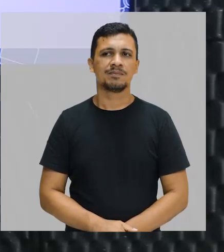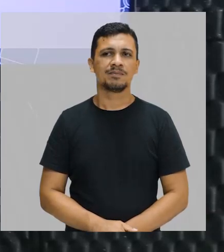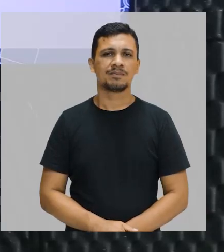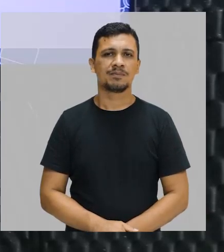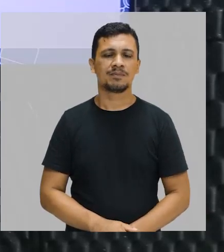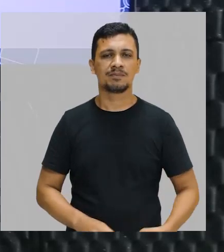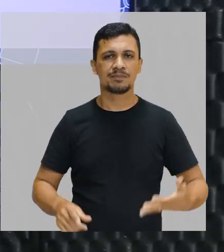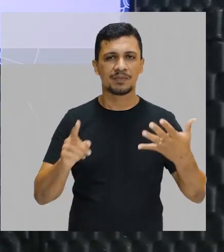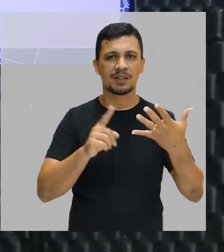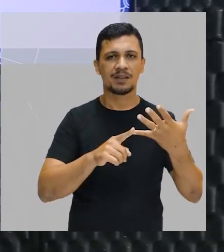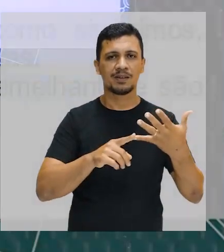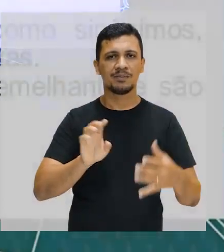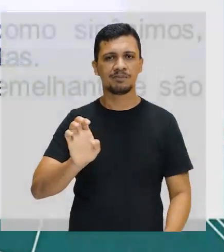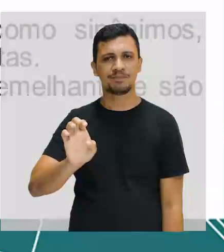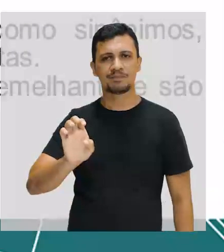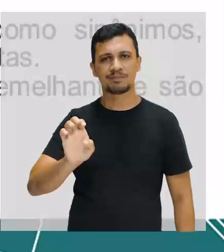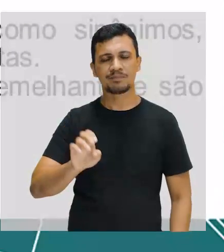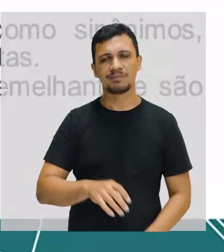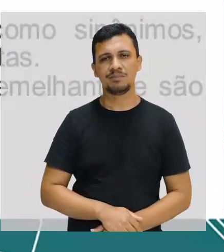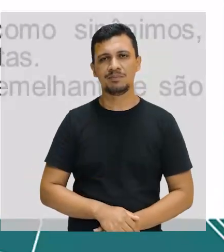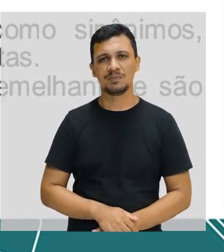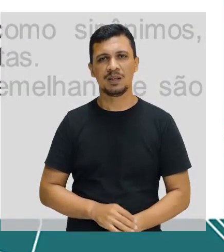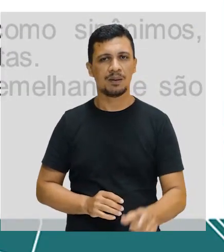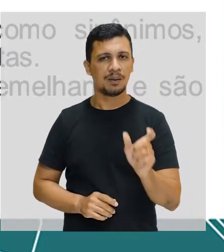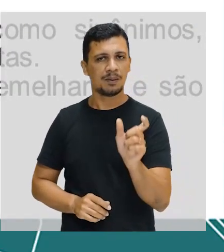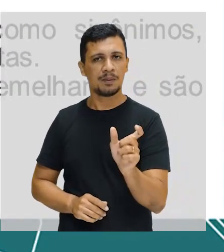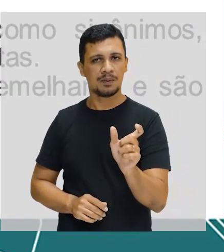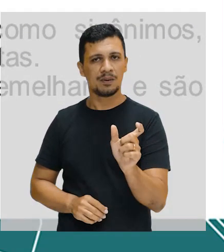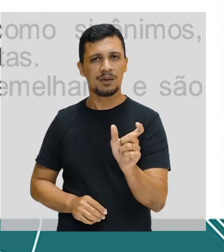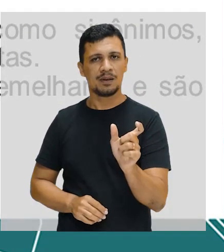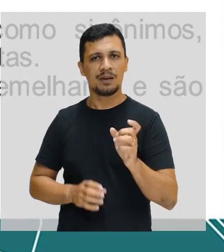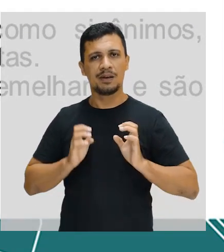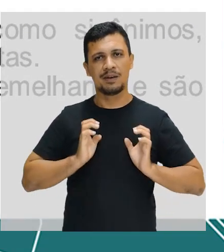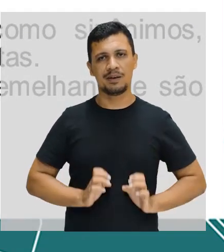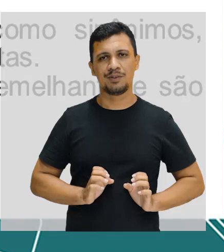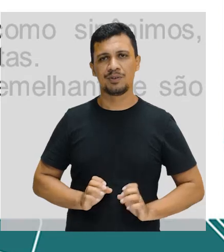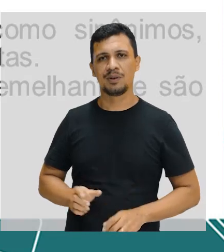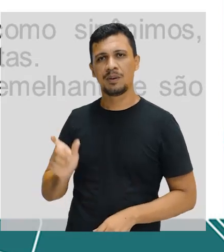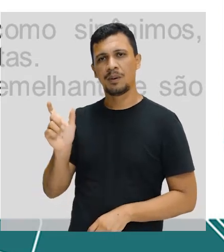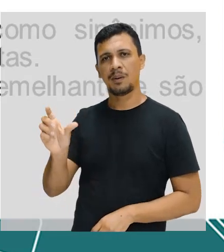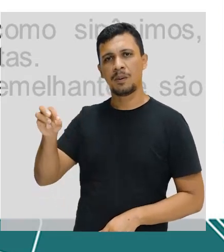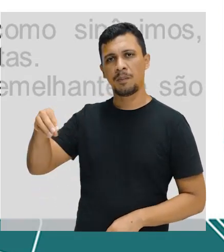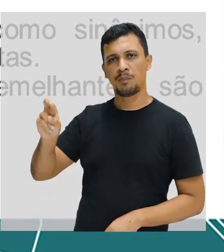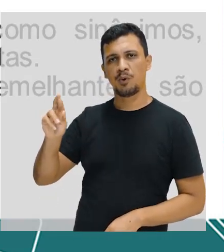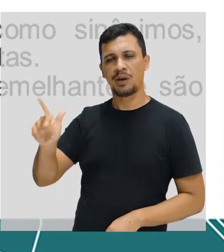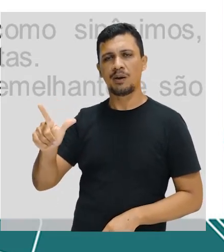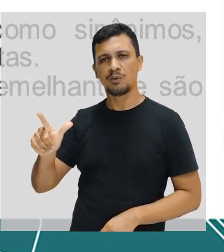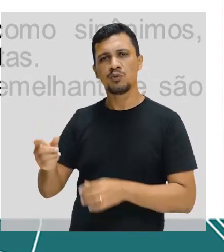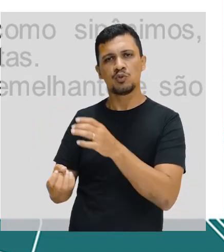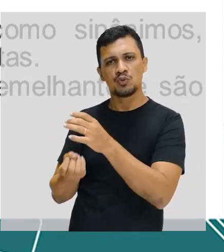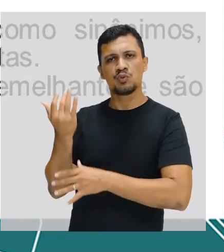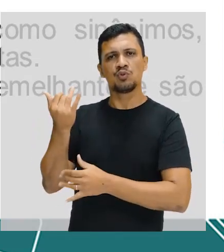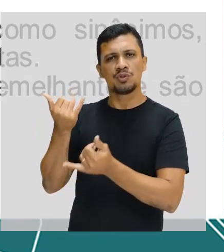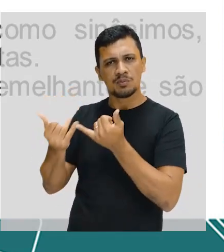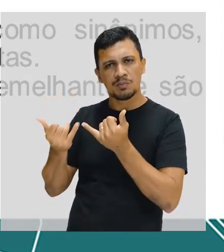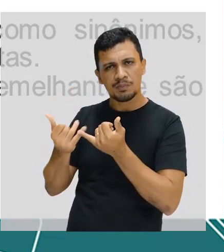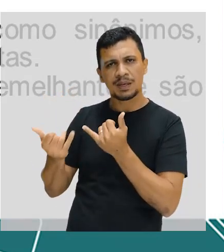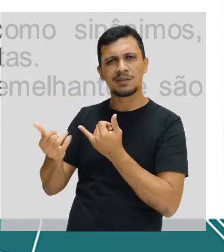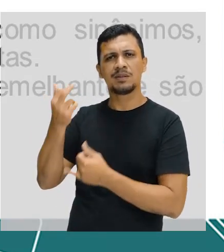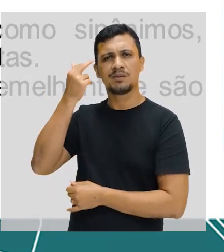processo. Letra E. Os vocábulos moral e ética têm origem histórica semelhante e são consideradas como sinônimo. Não é